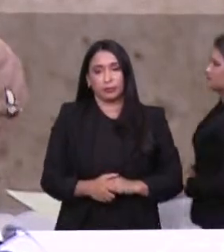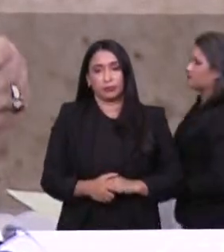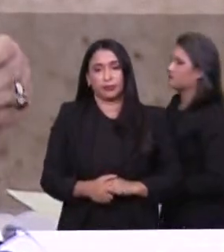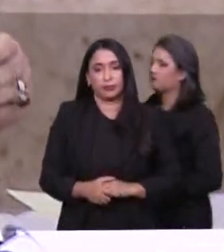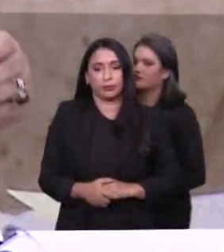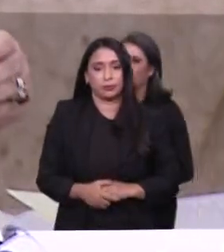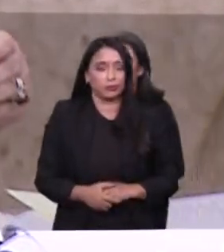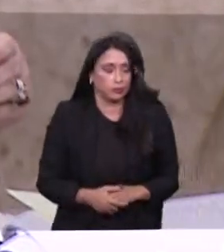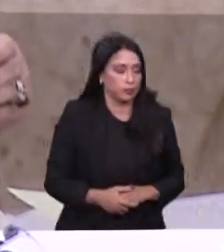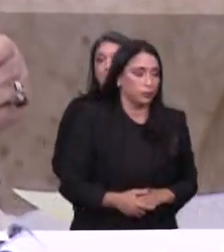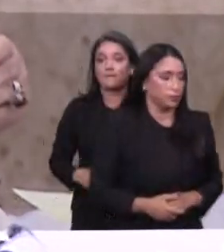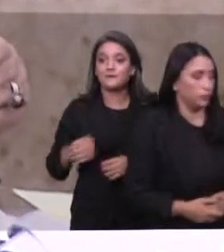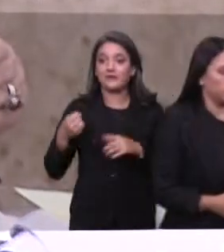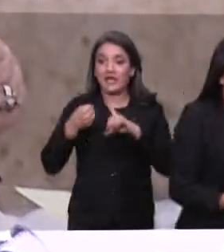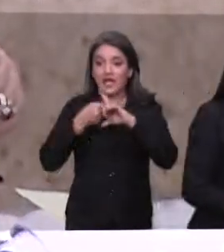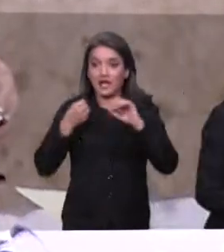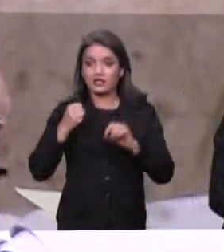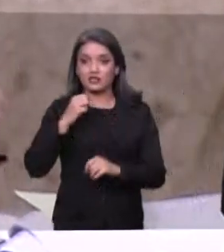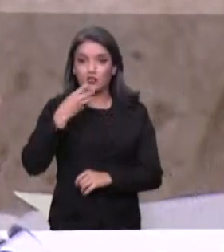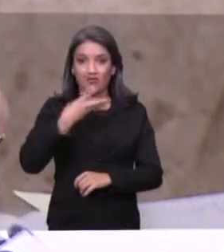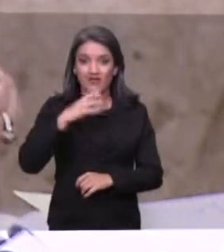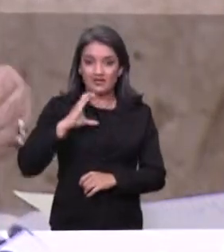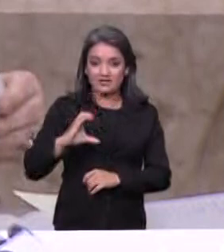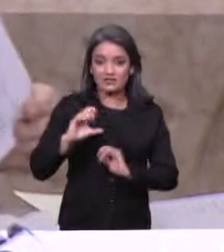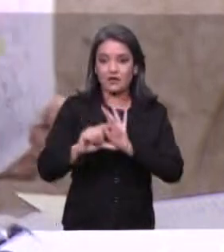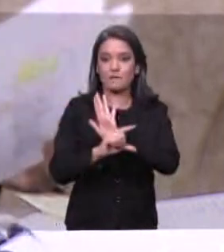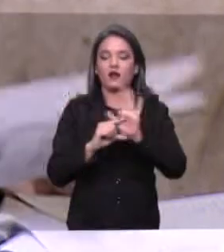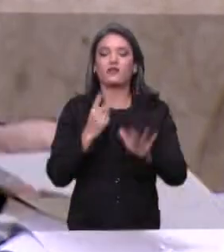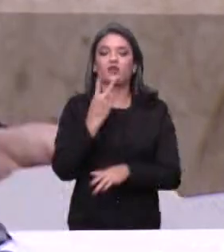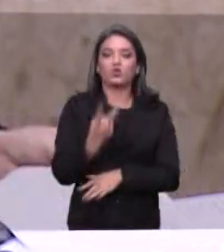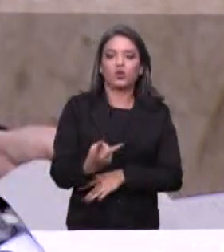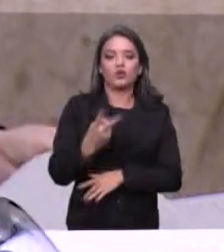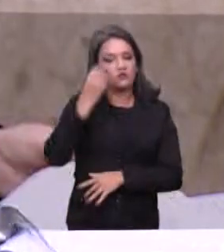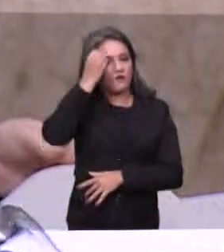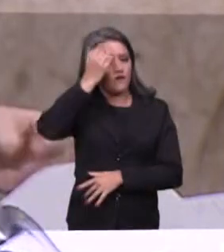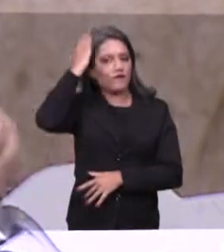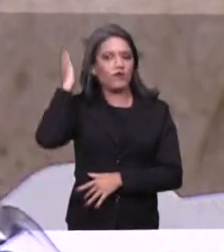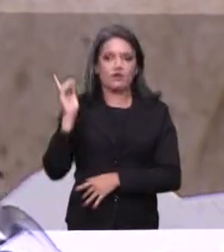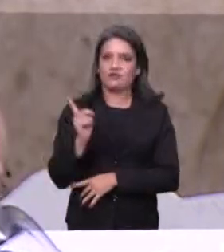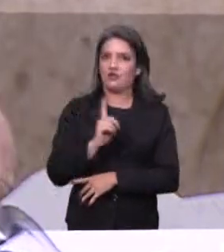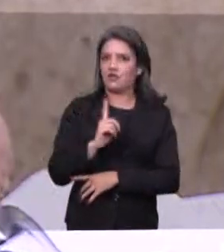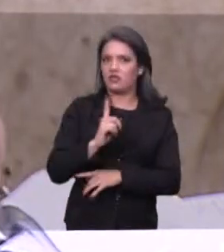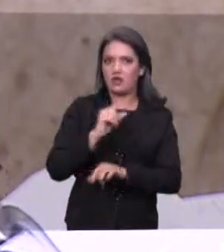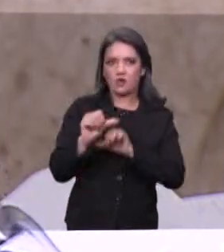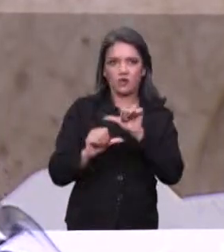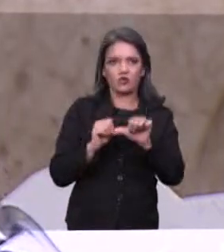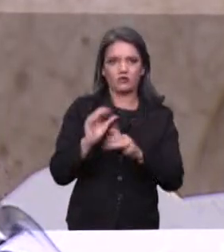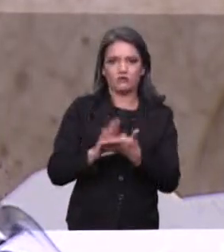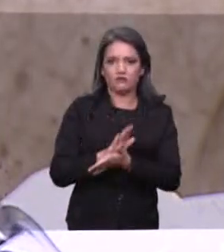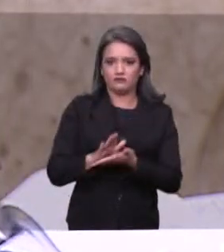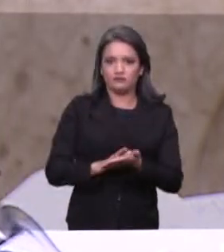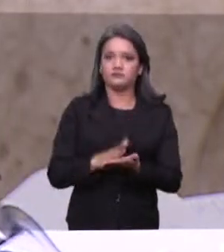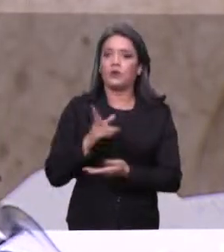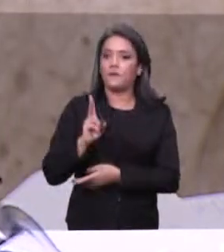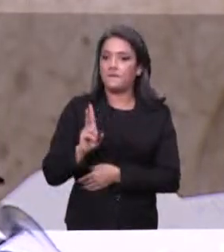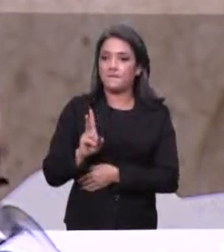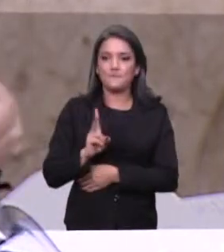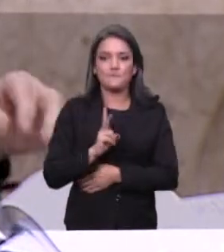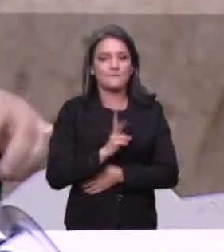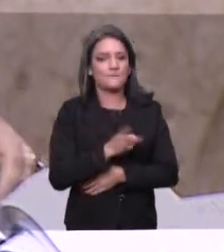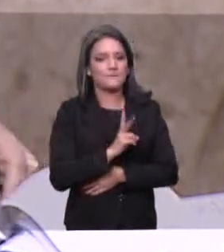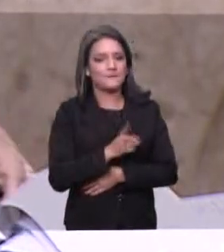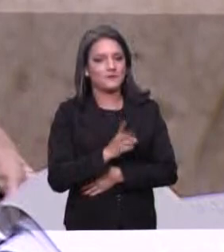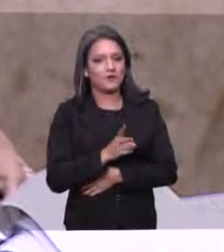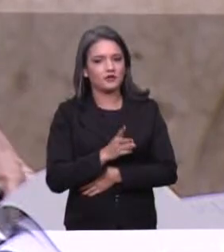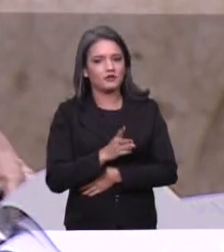ministro Fux não reajustou. Né? Então, Vossa Excelência mantém... O que diz